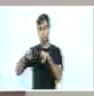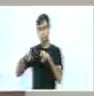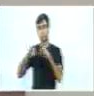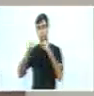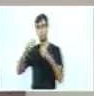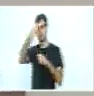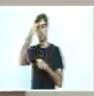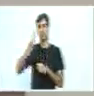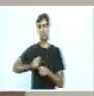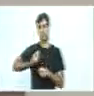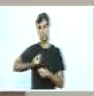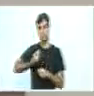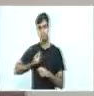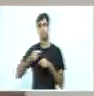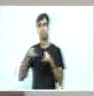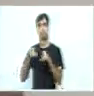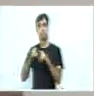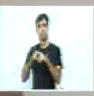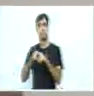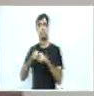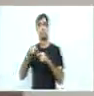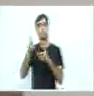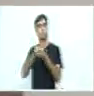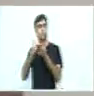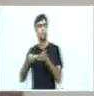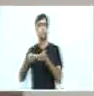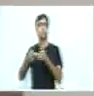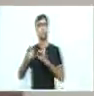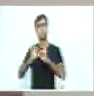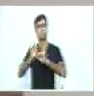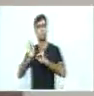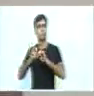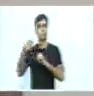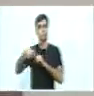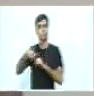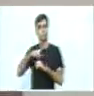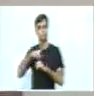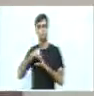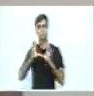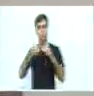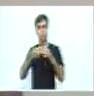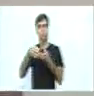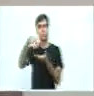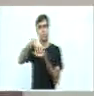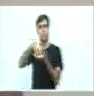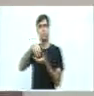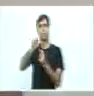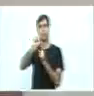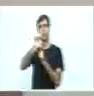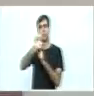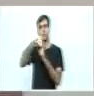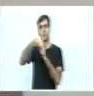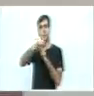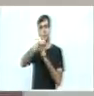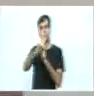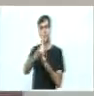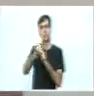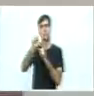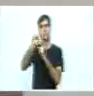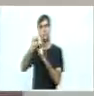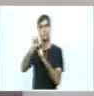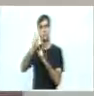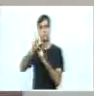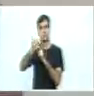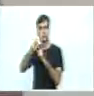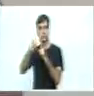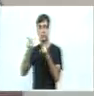público presente nas suas representações, né, equipe do SEMAD, SOVIPA, a OAB